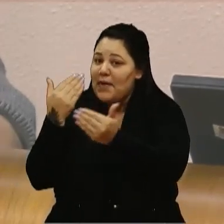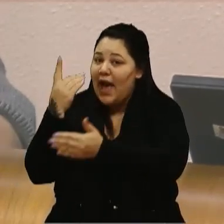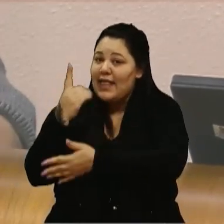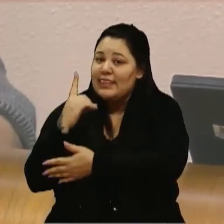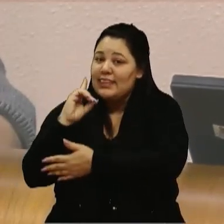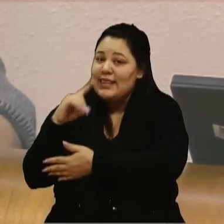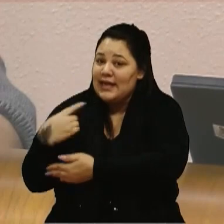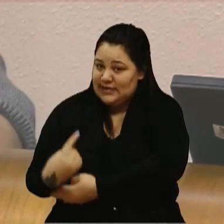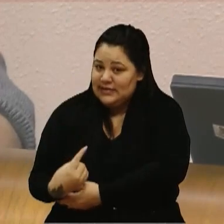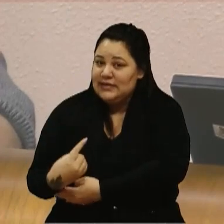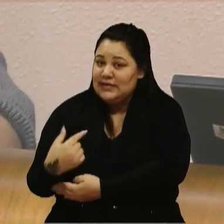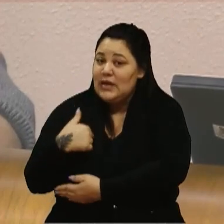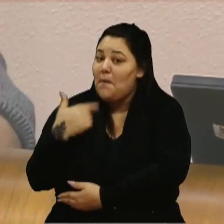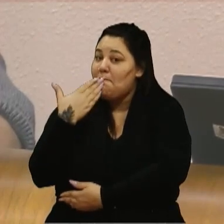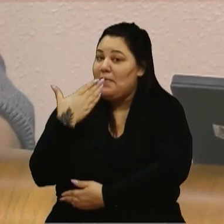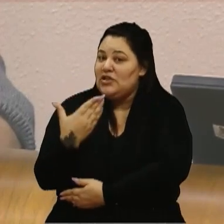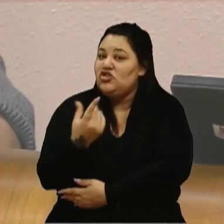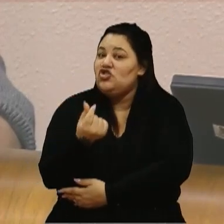uma emenda.